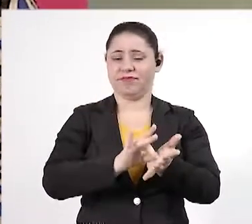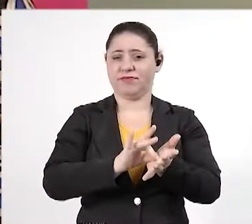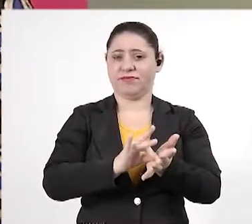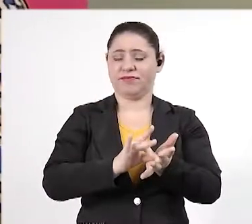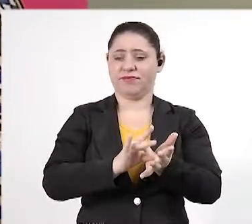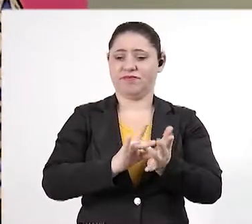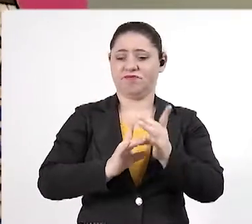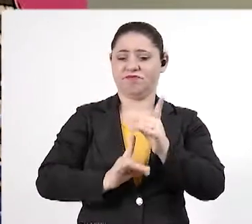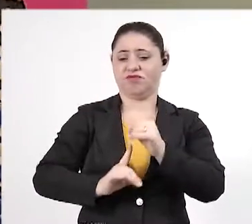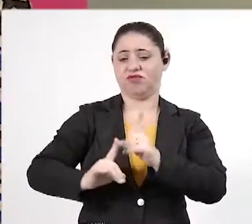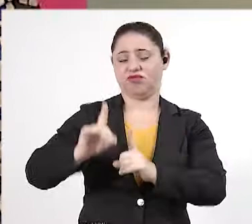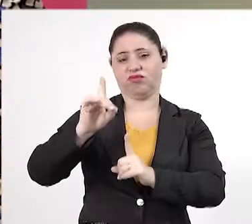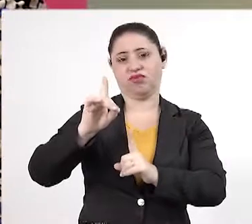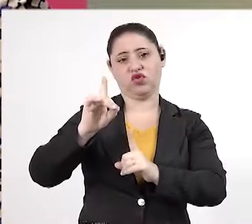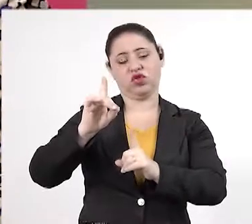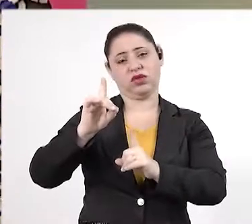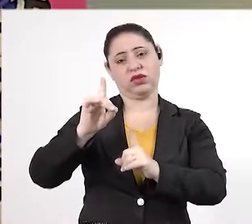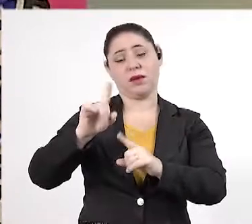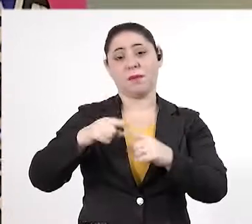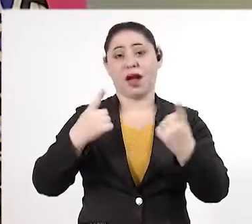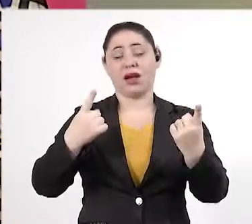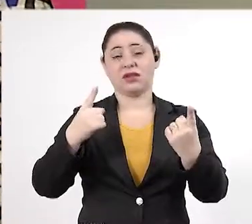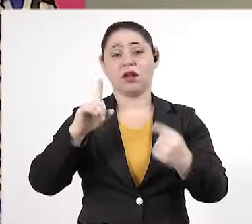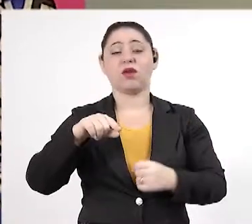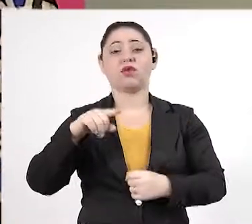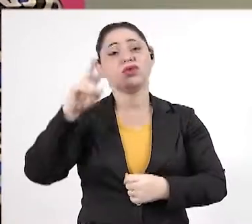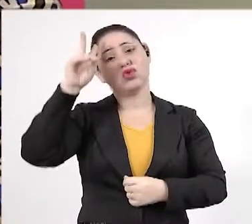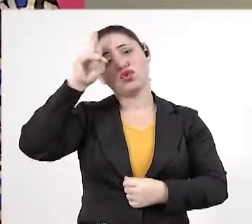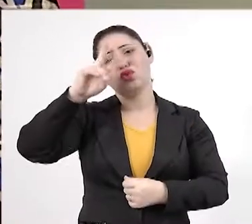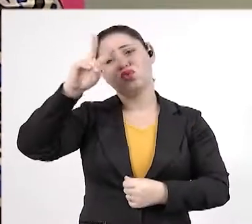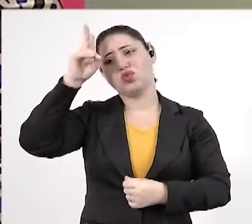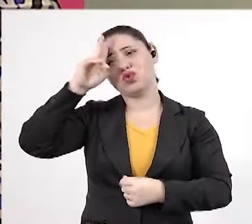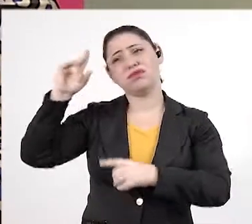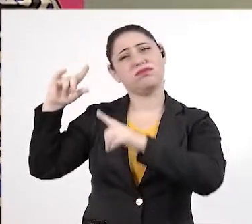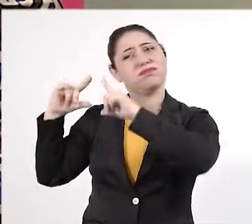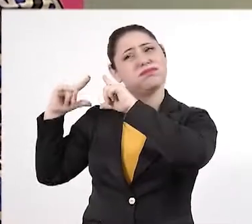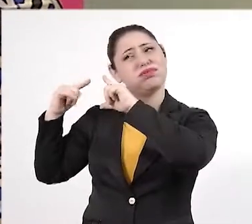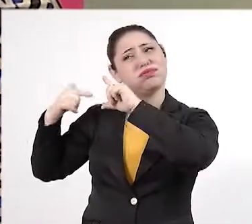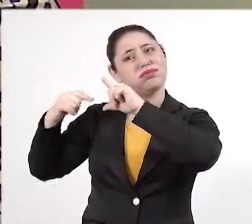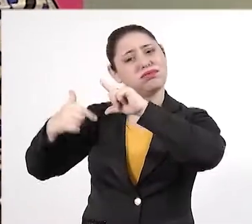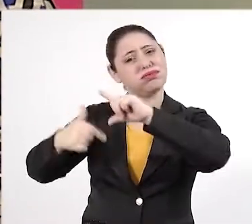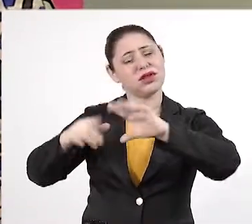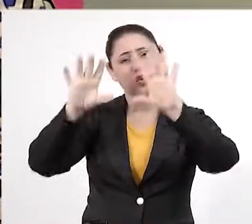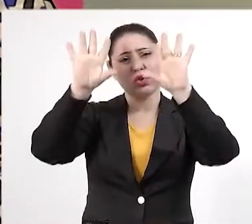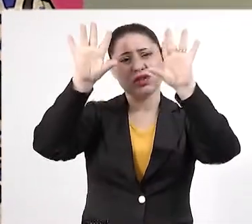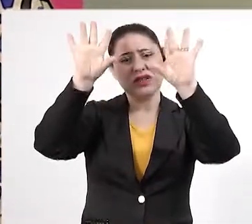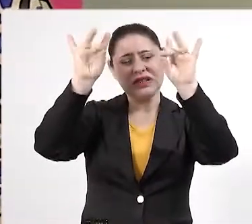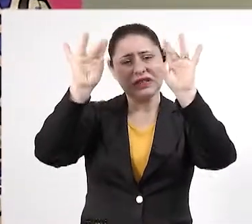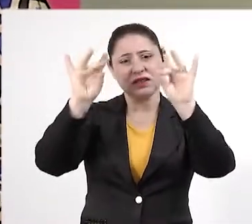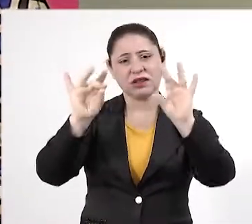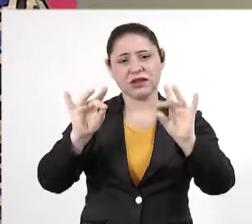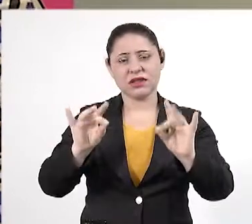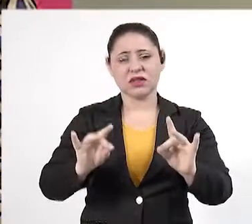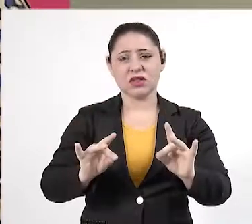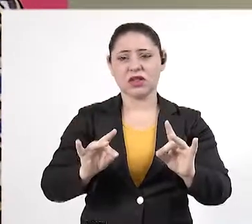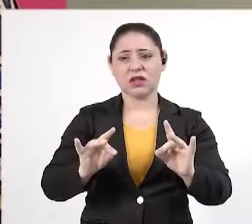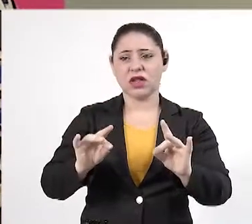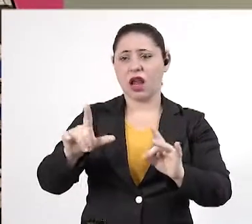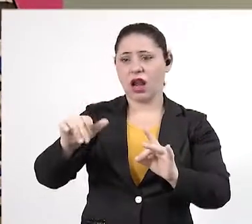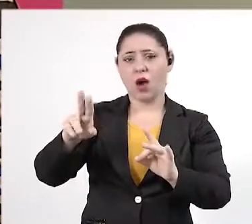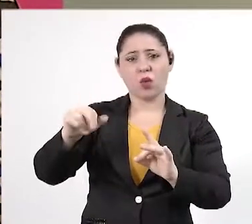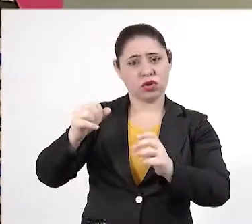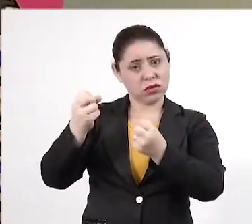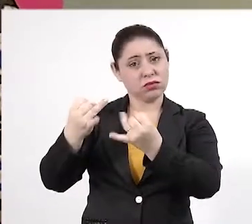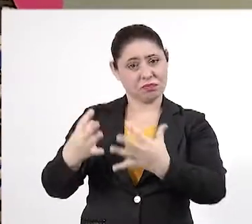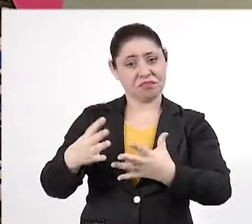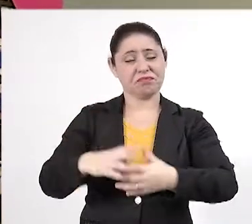realmente de ascender, mas isso é histórico, né, vem de todos esses detalhes que a própria